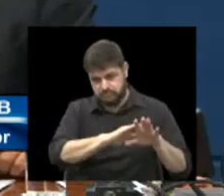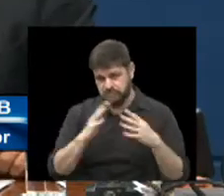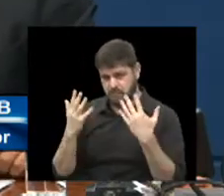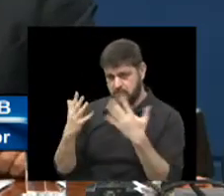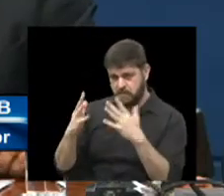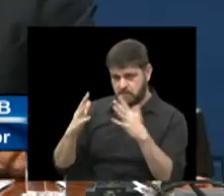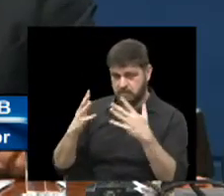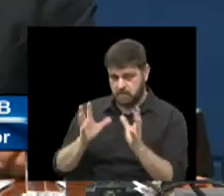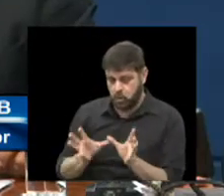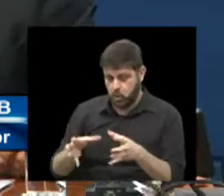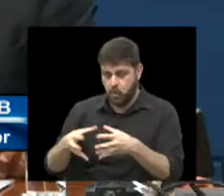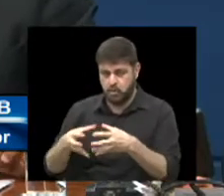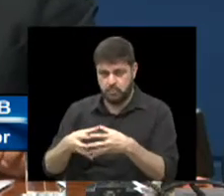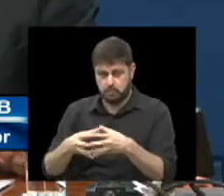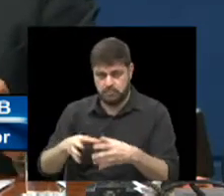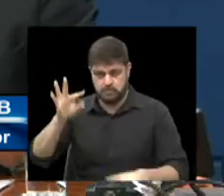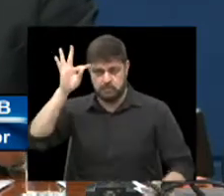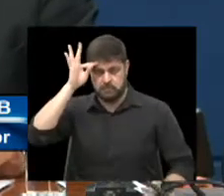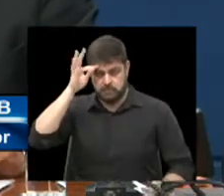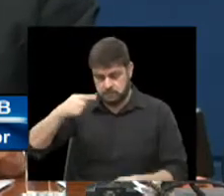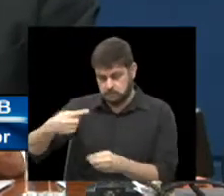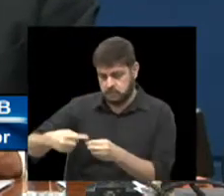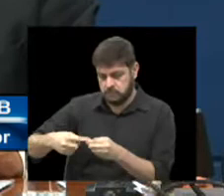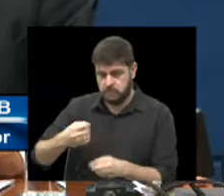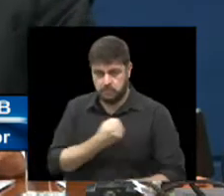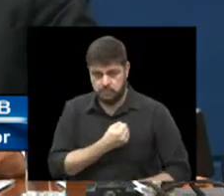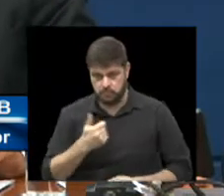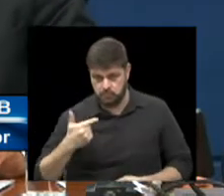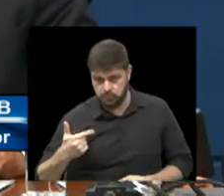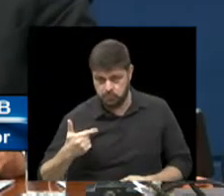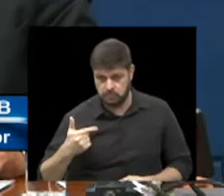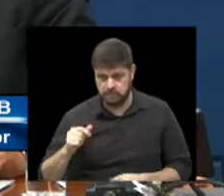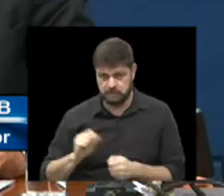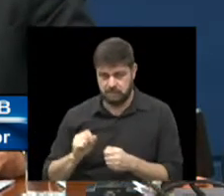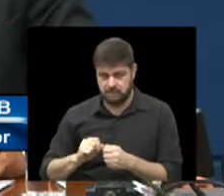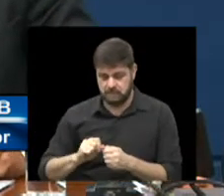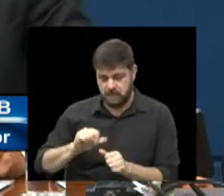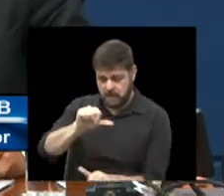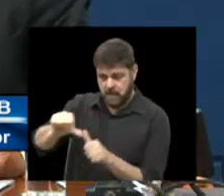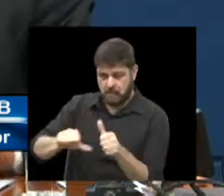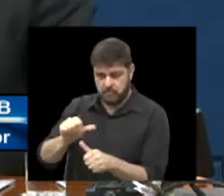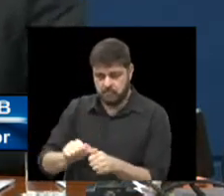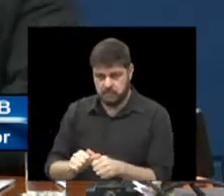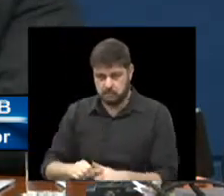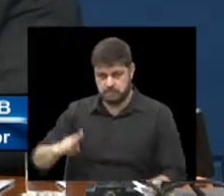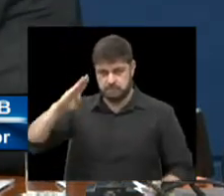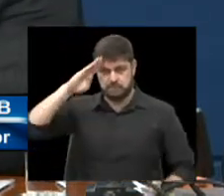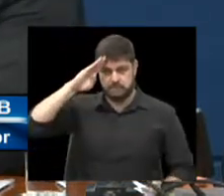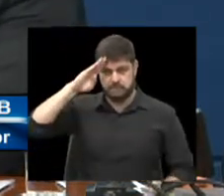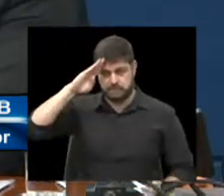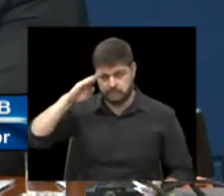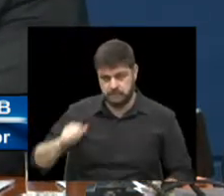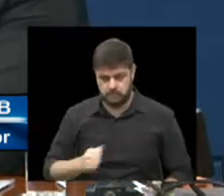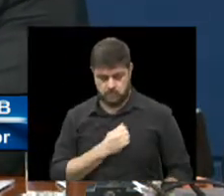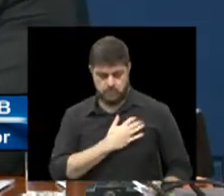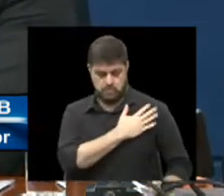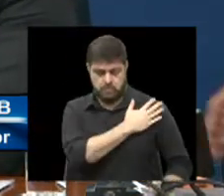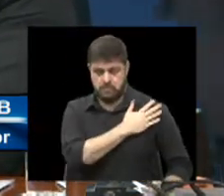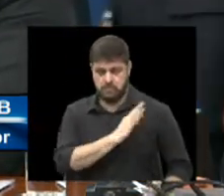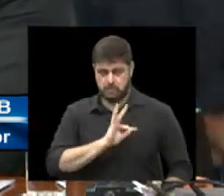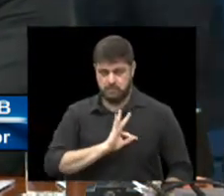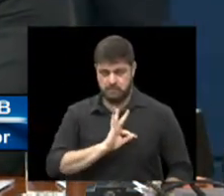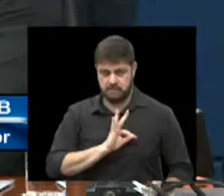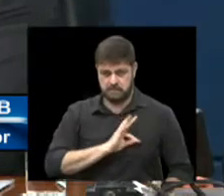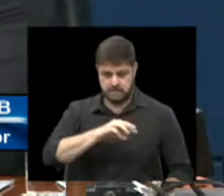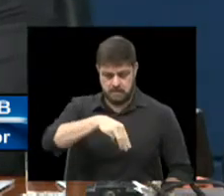aplauso ao Comando de Policiamento do Interior 2, pela sua passagem de comando com a saída do Coronel de Polícia